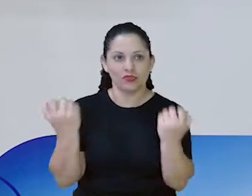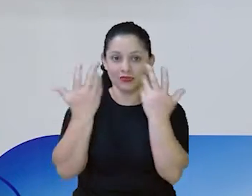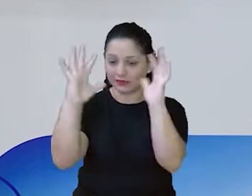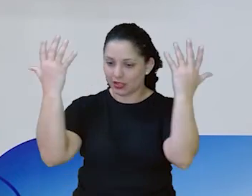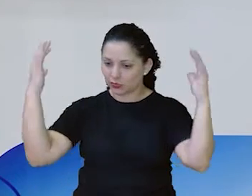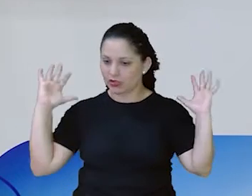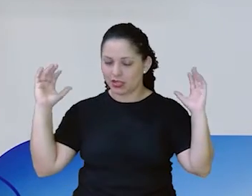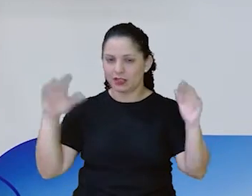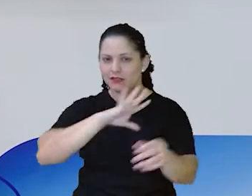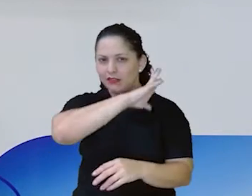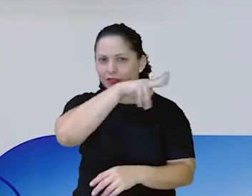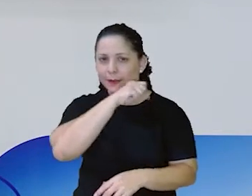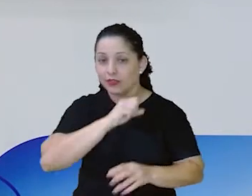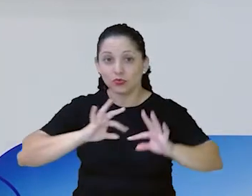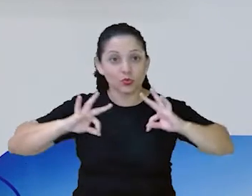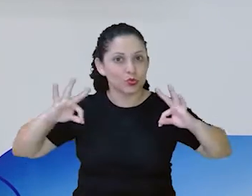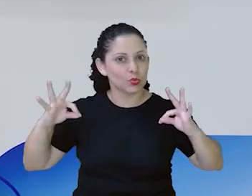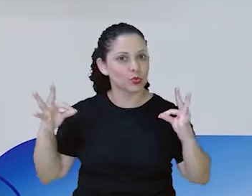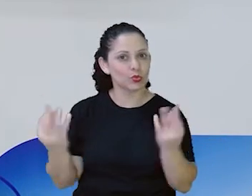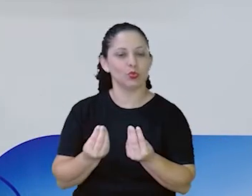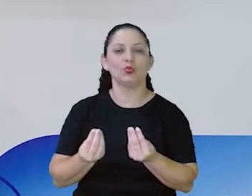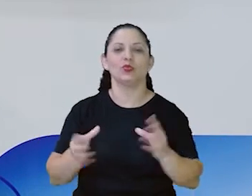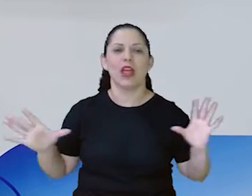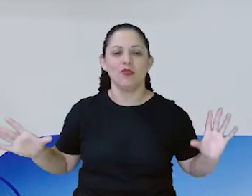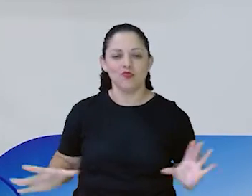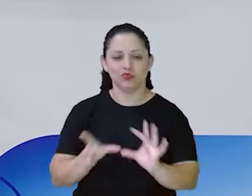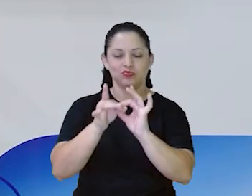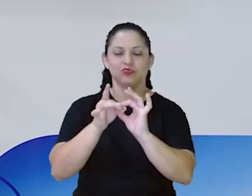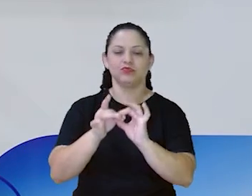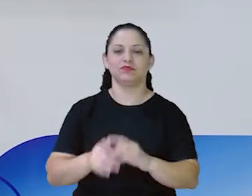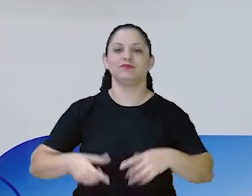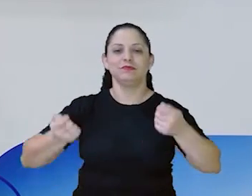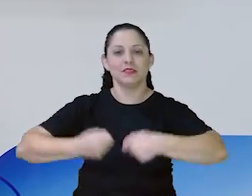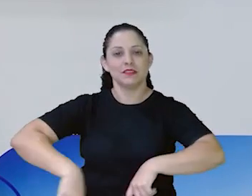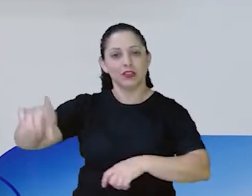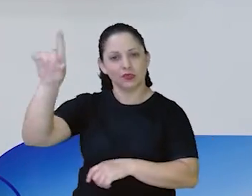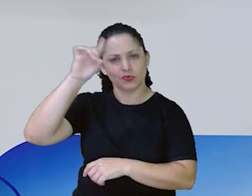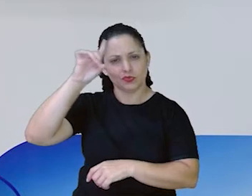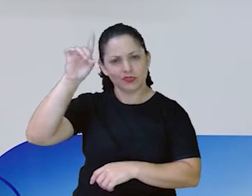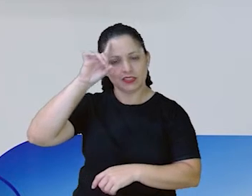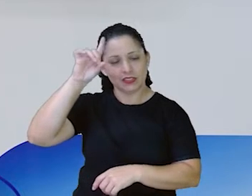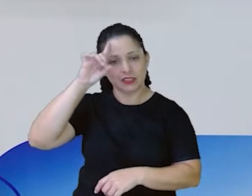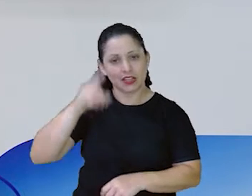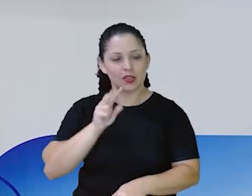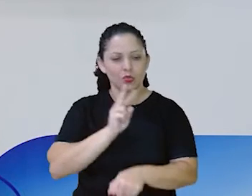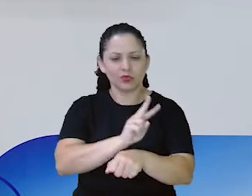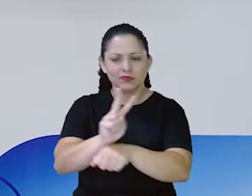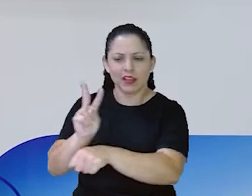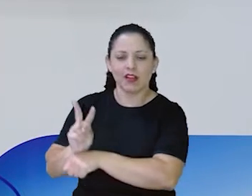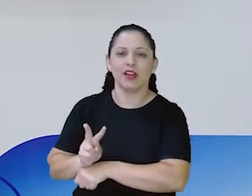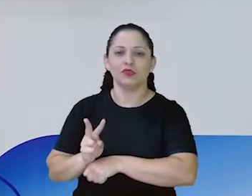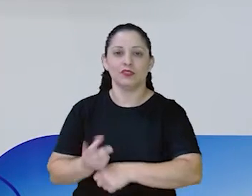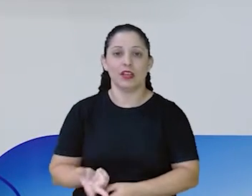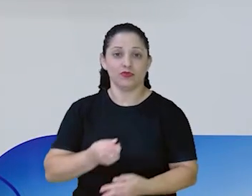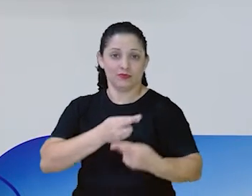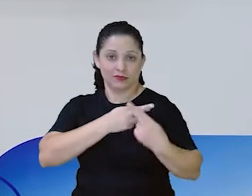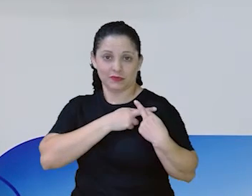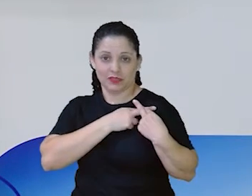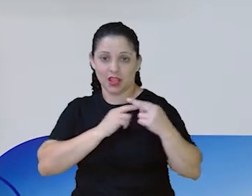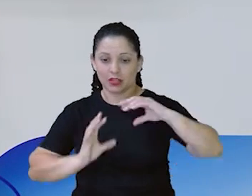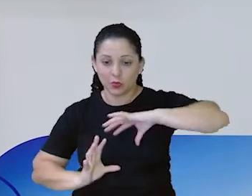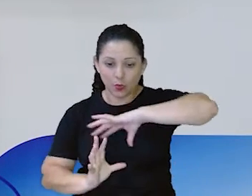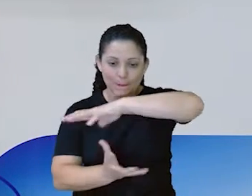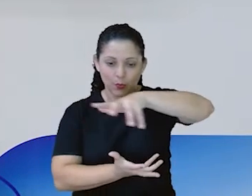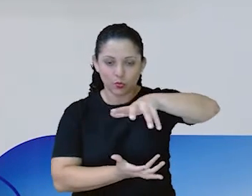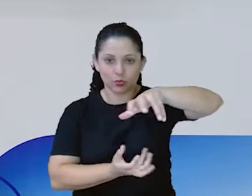no geral. A gente precisa todos os dias pensar em bons hábitos de sustentabilidade para que a gente consiga manter o nosso